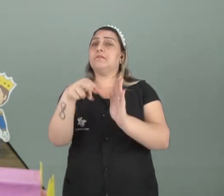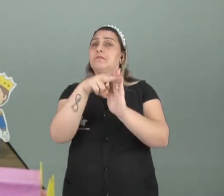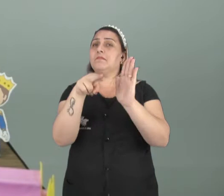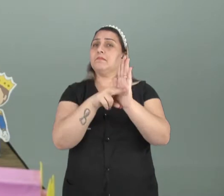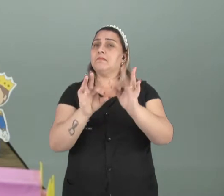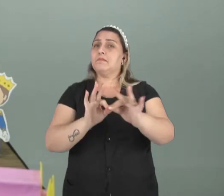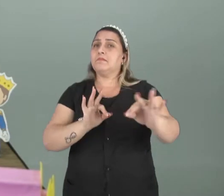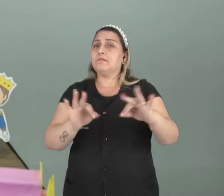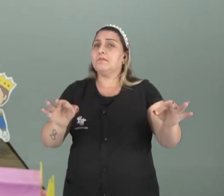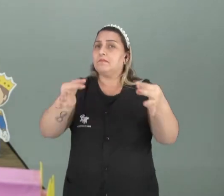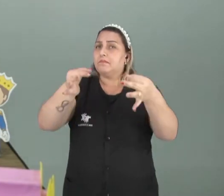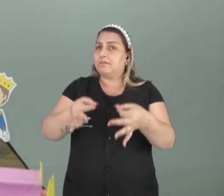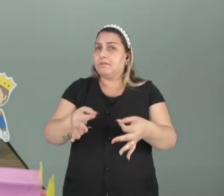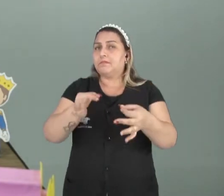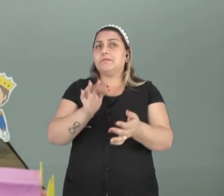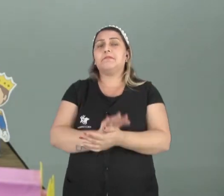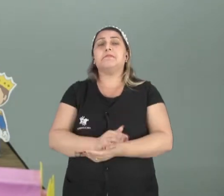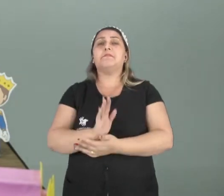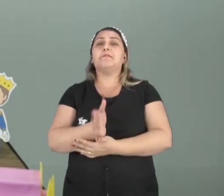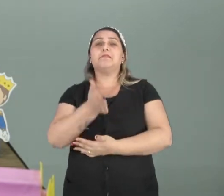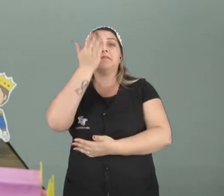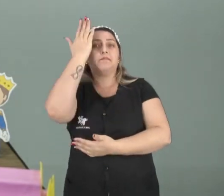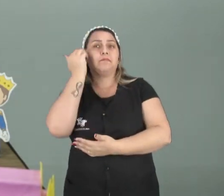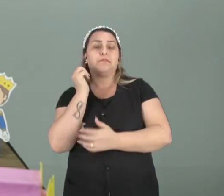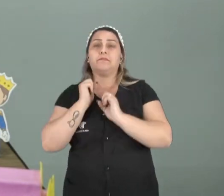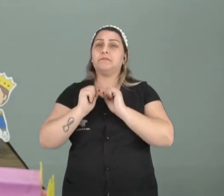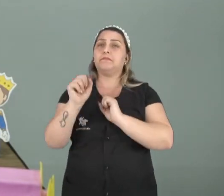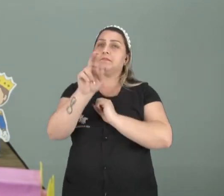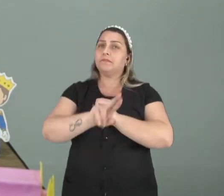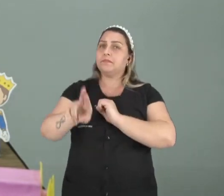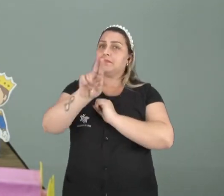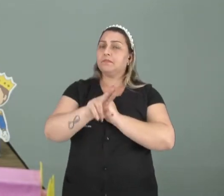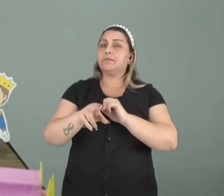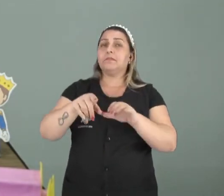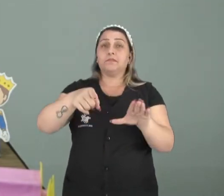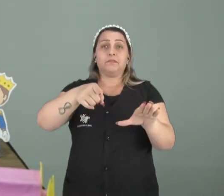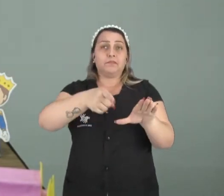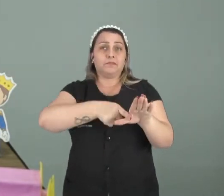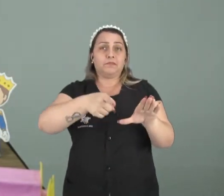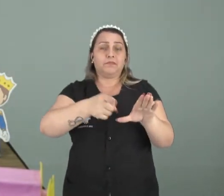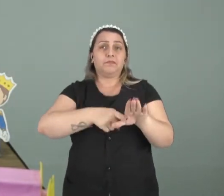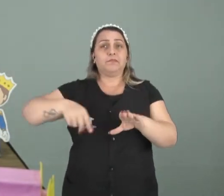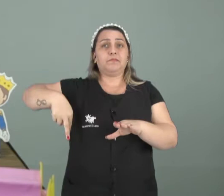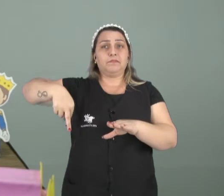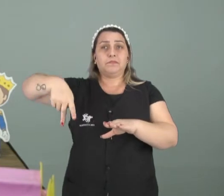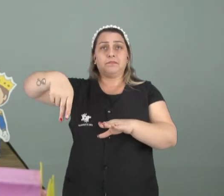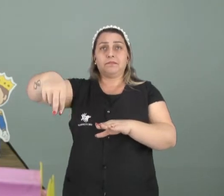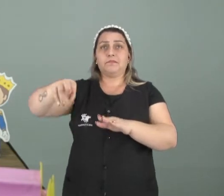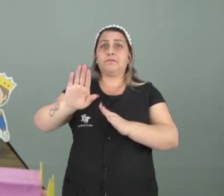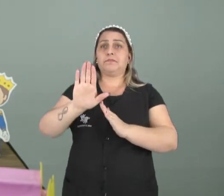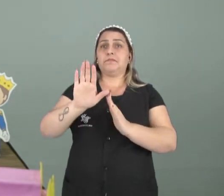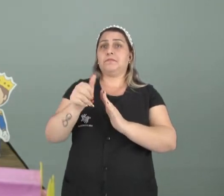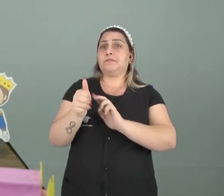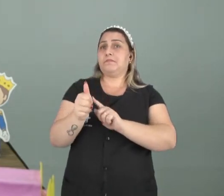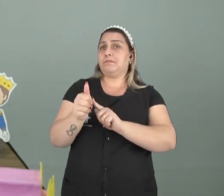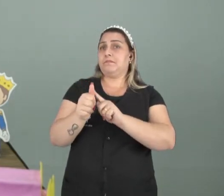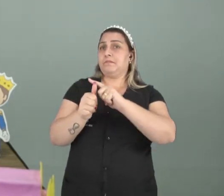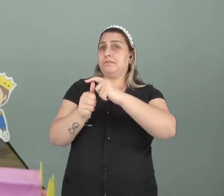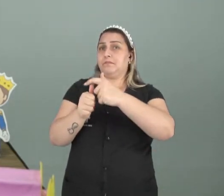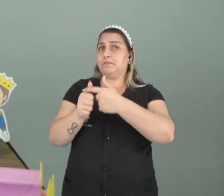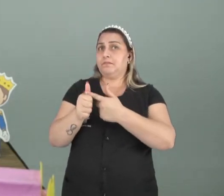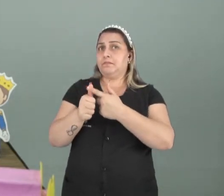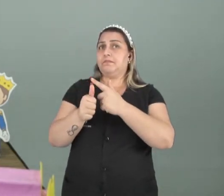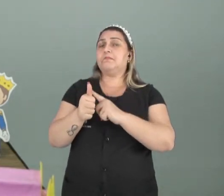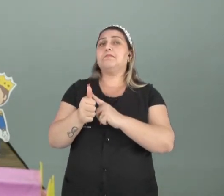medida padronizada, certo? Então, nós já sabemos que podemos utilizar o pé, os passos, a